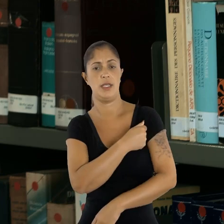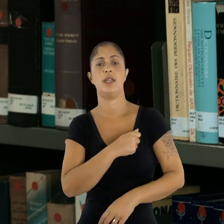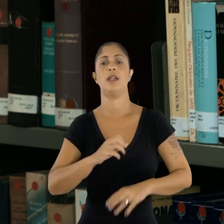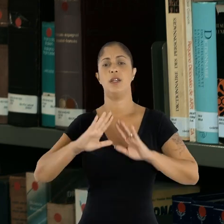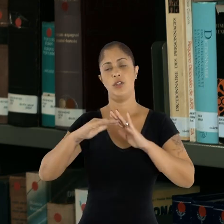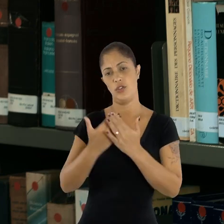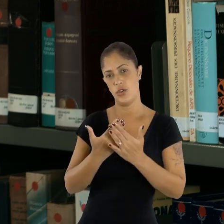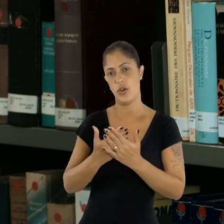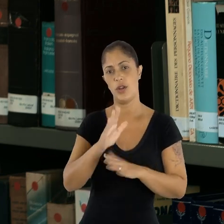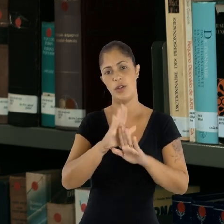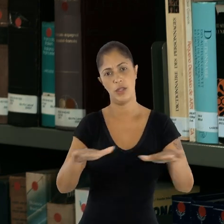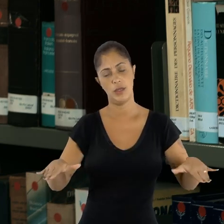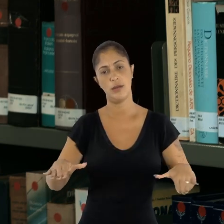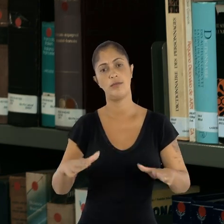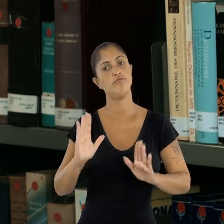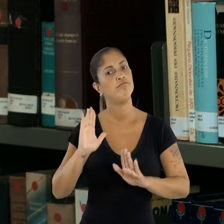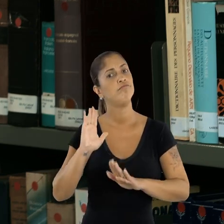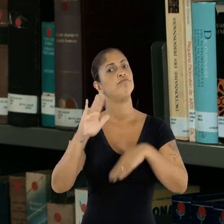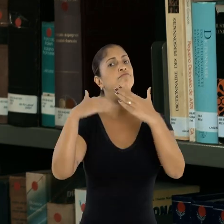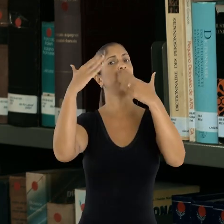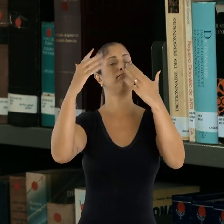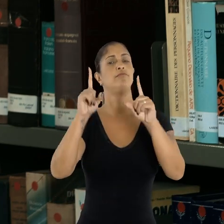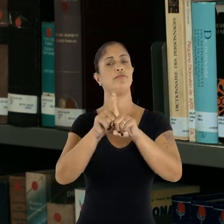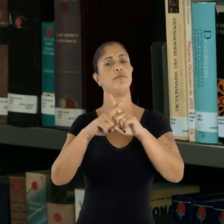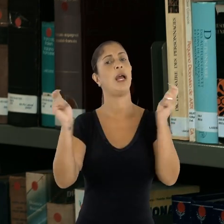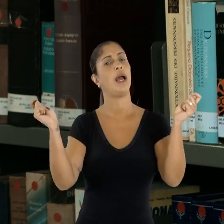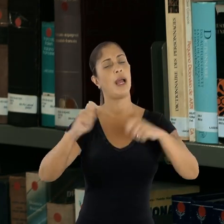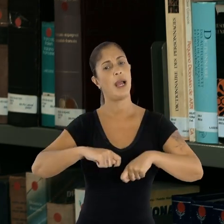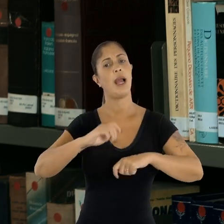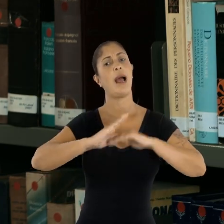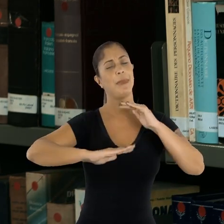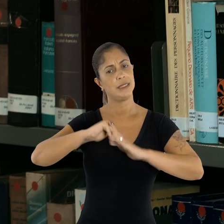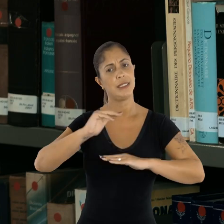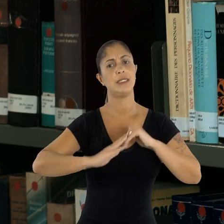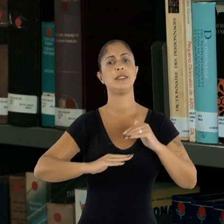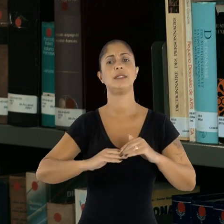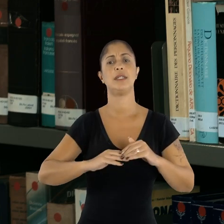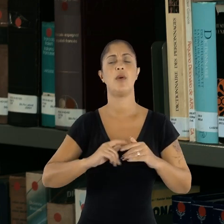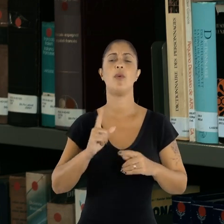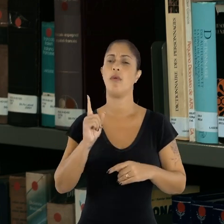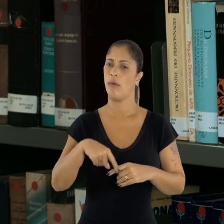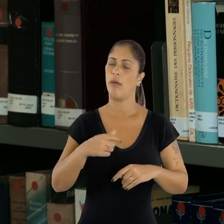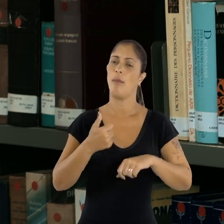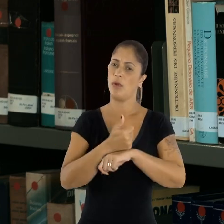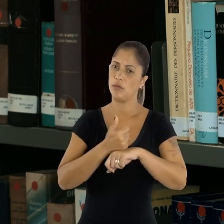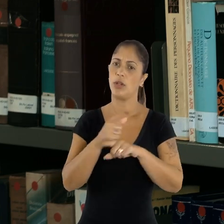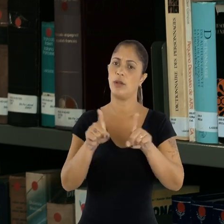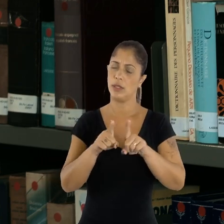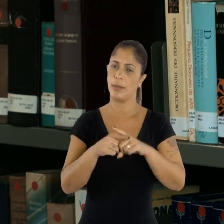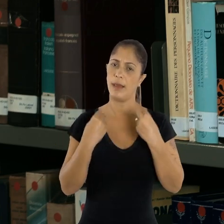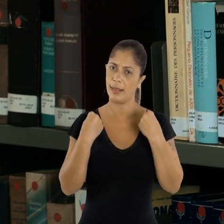a vacina e a escolaridade das crianças, seja acrescida a capacitação profissional, no sentido